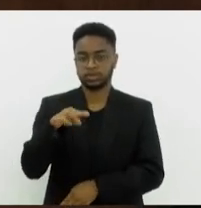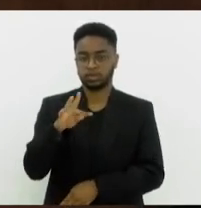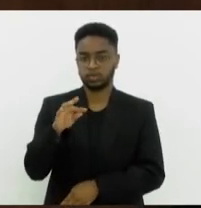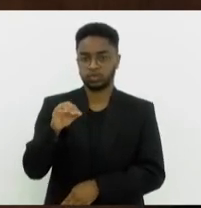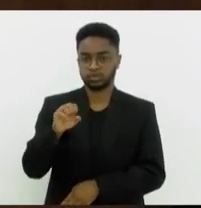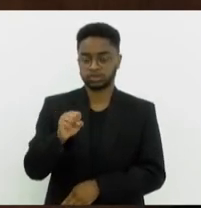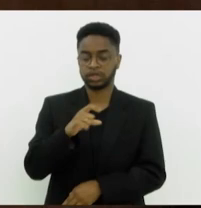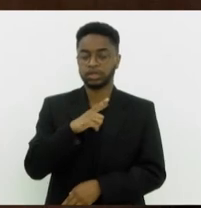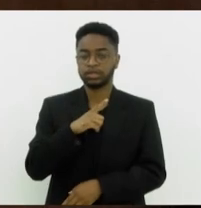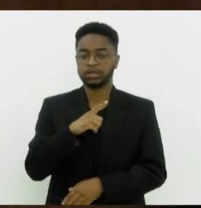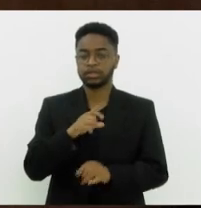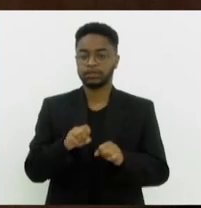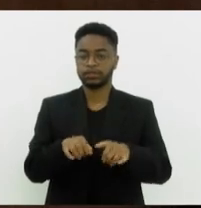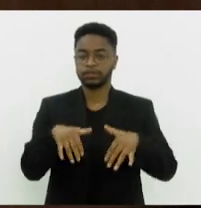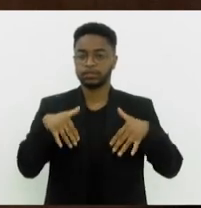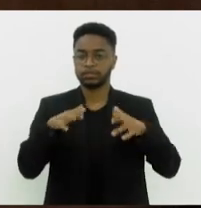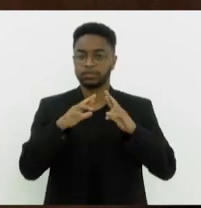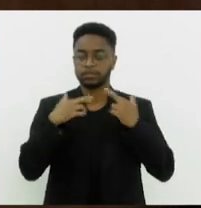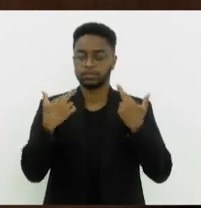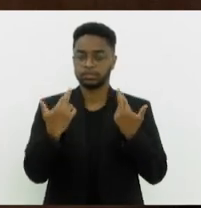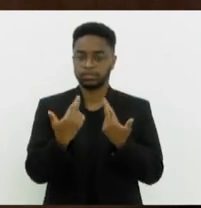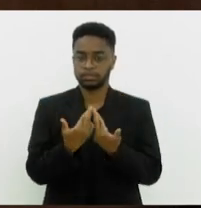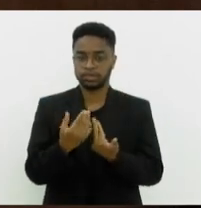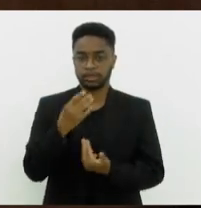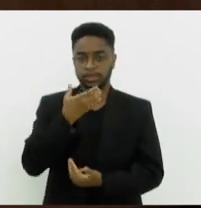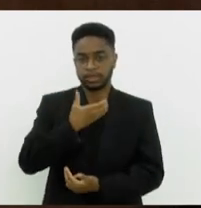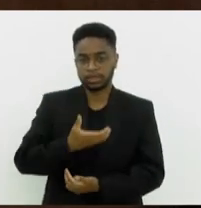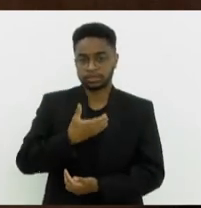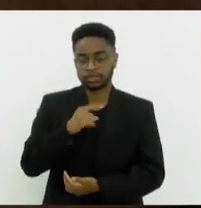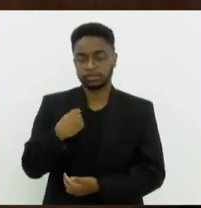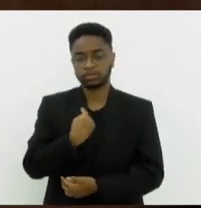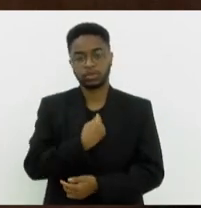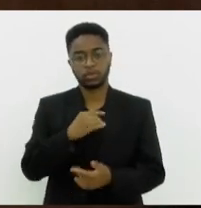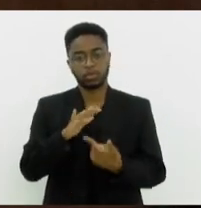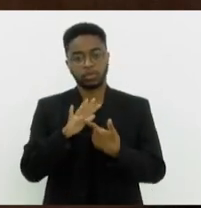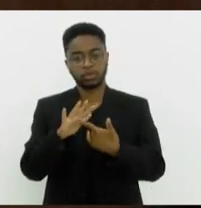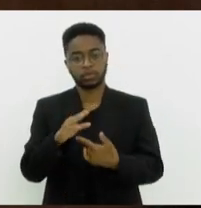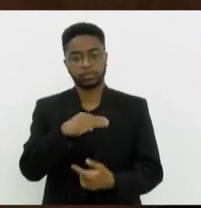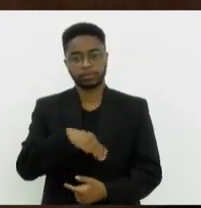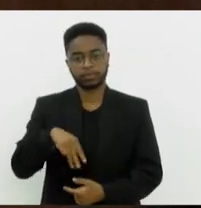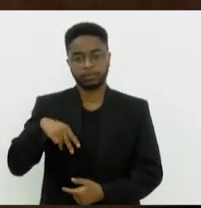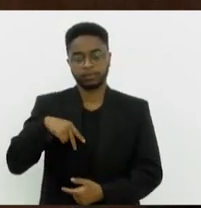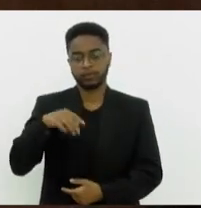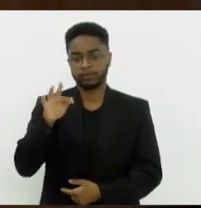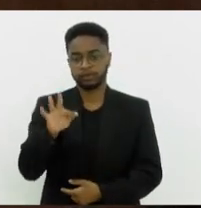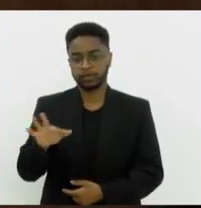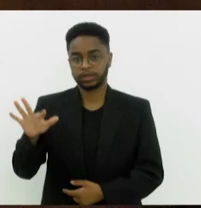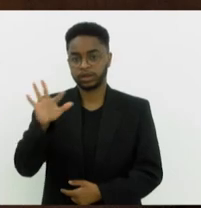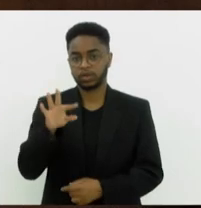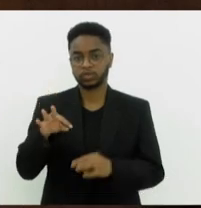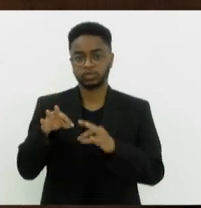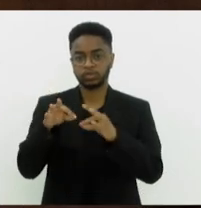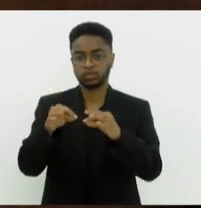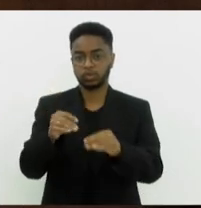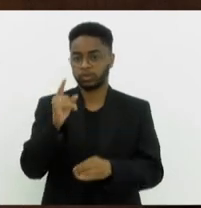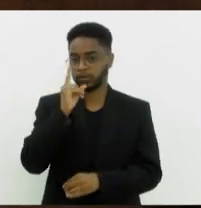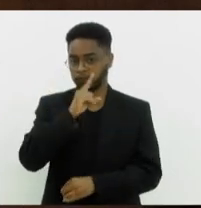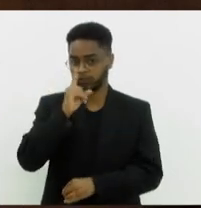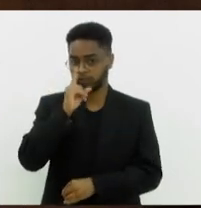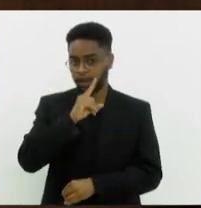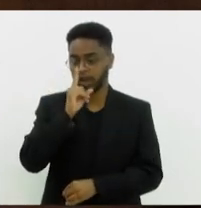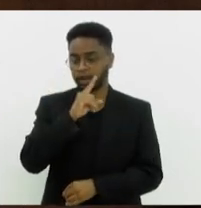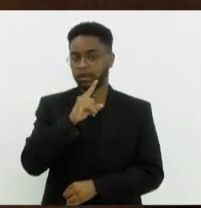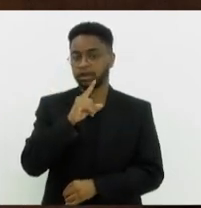em dezembro, onde foi exposto para o Ministério Público Federal todas as deficiências existentes na